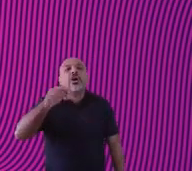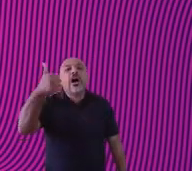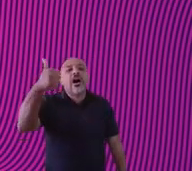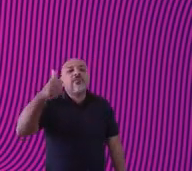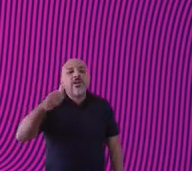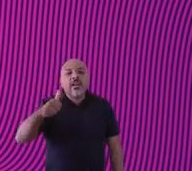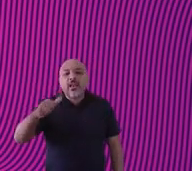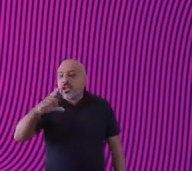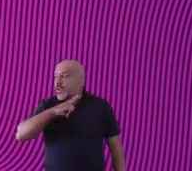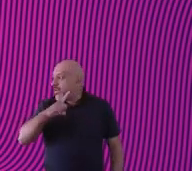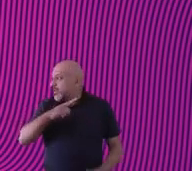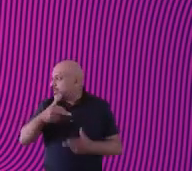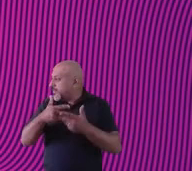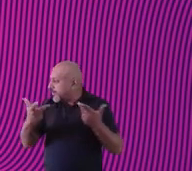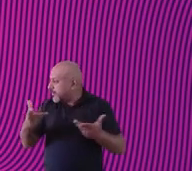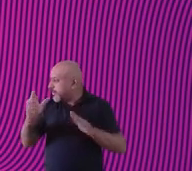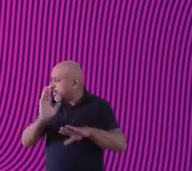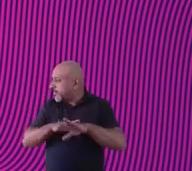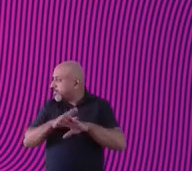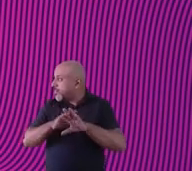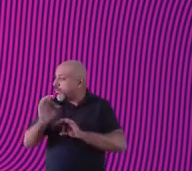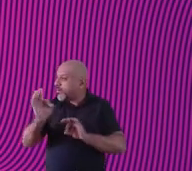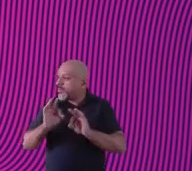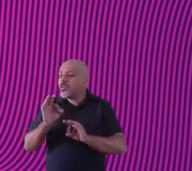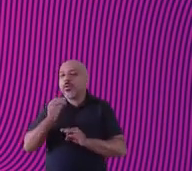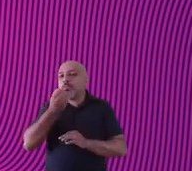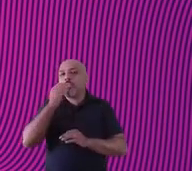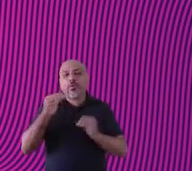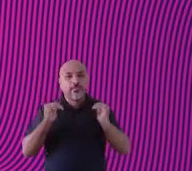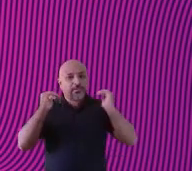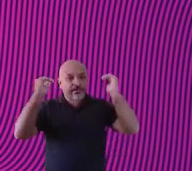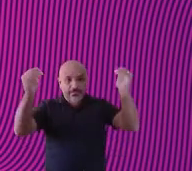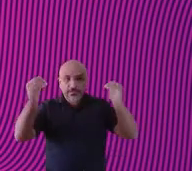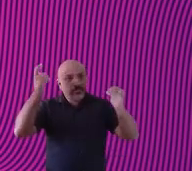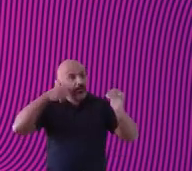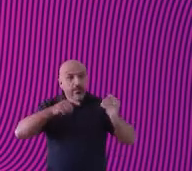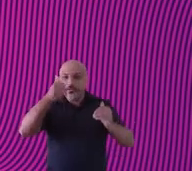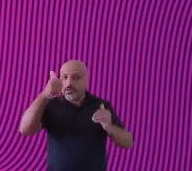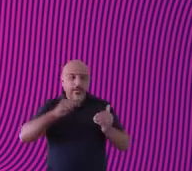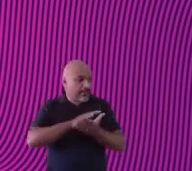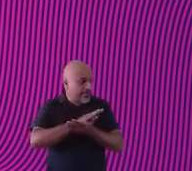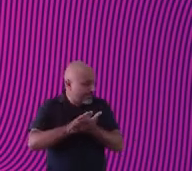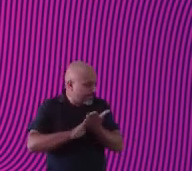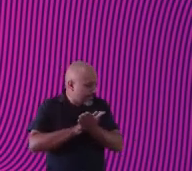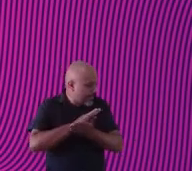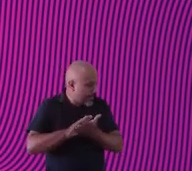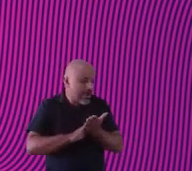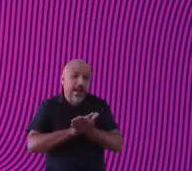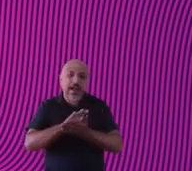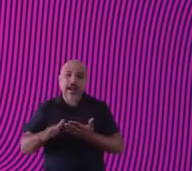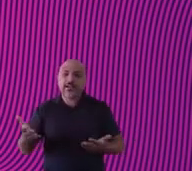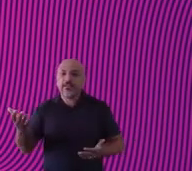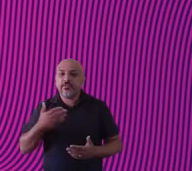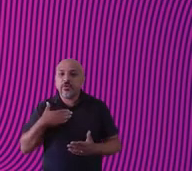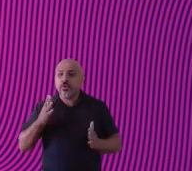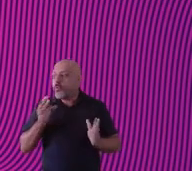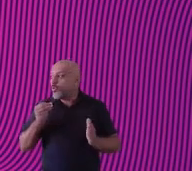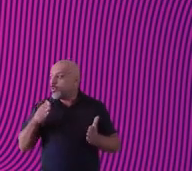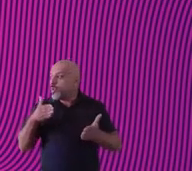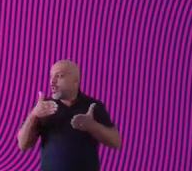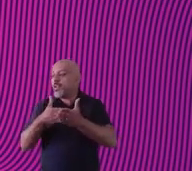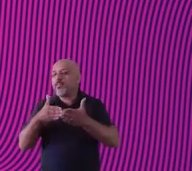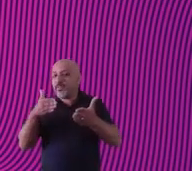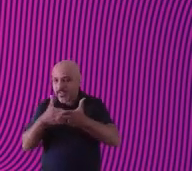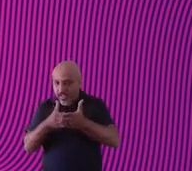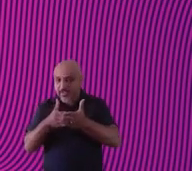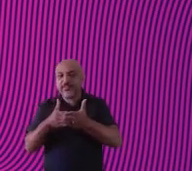da remissão passar muito boa para cima no avaliaram mais nada sobre é dia da sua limitadas tudo